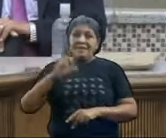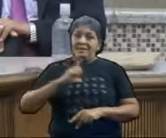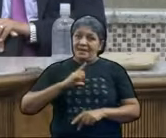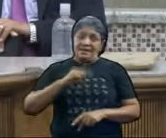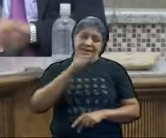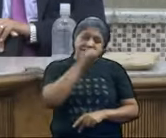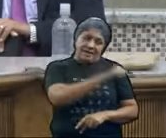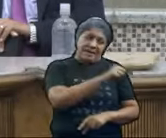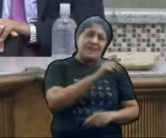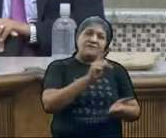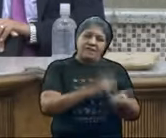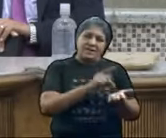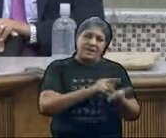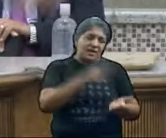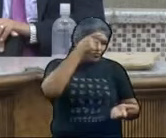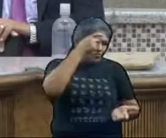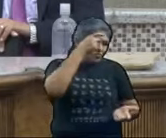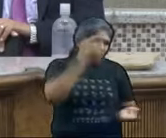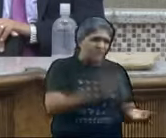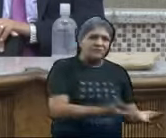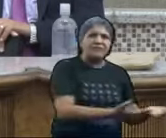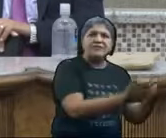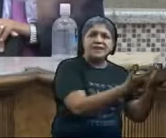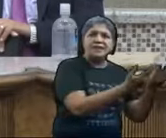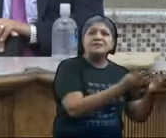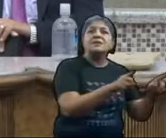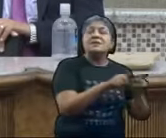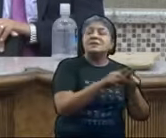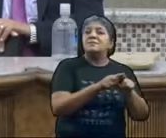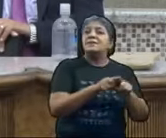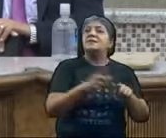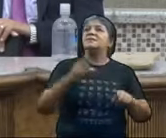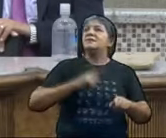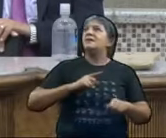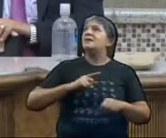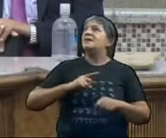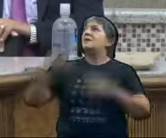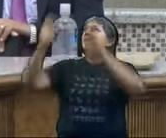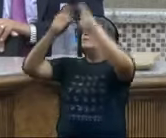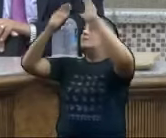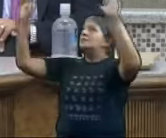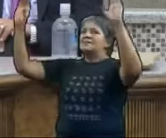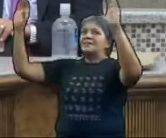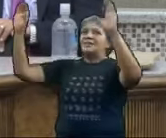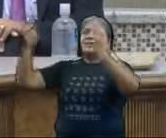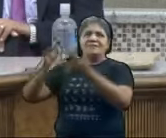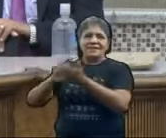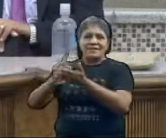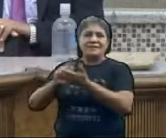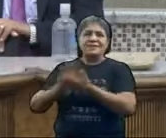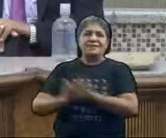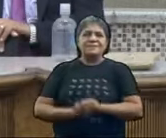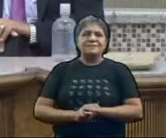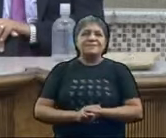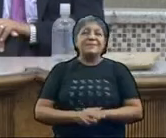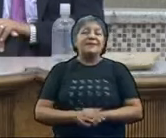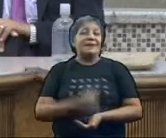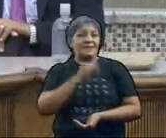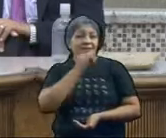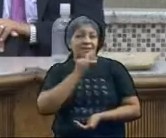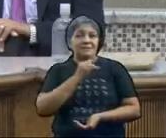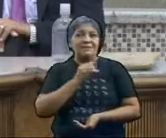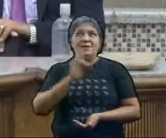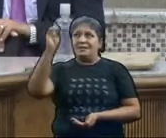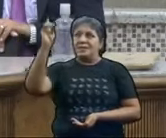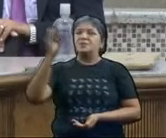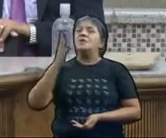que desencadeou ao longo dos anos, dos séculos e dos milênios. Deus prometeu, no dia em que vocês chegarem lá,